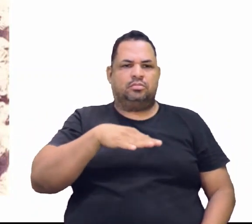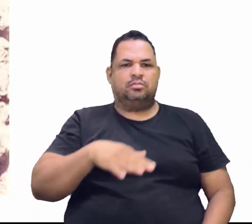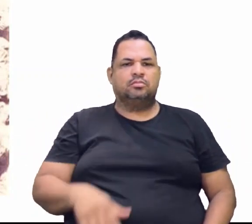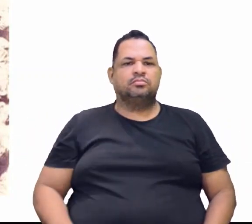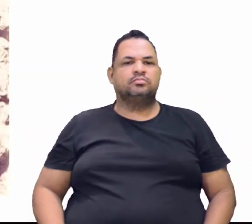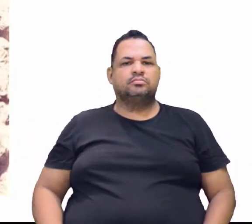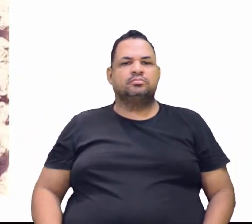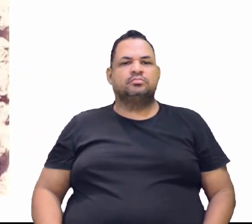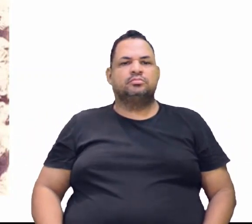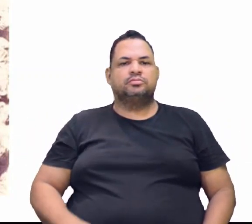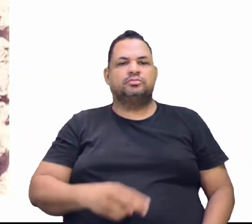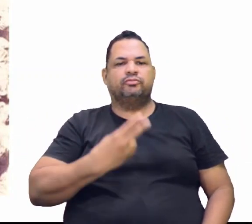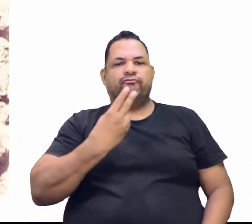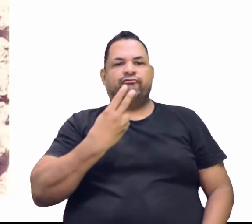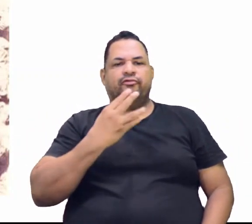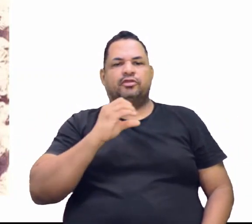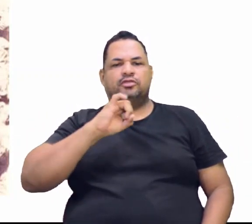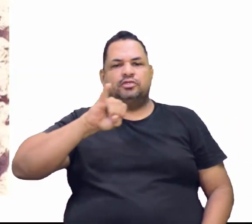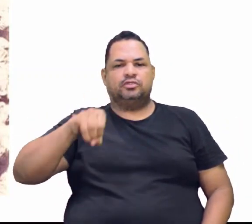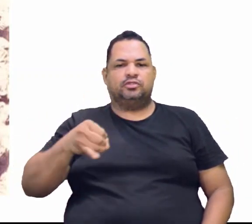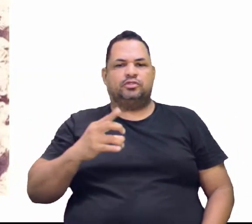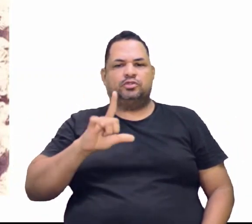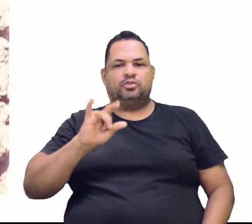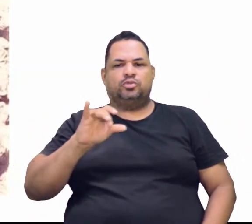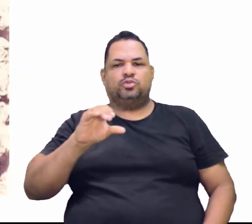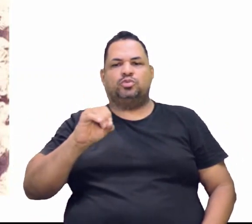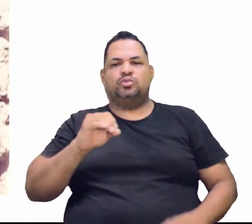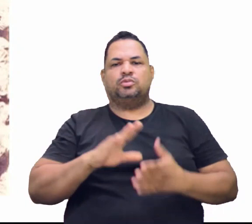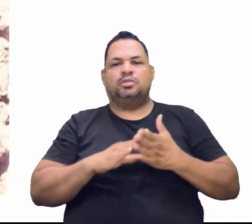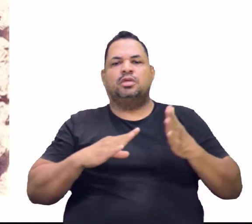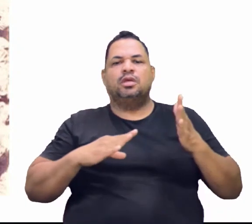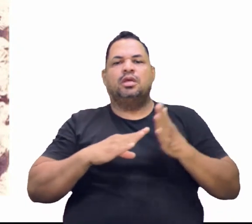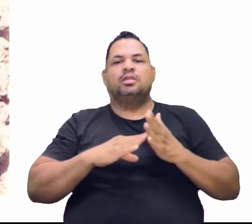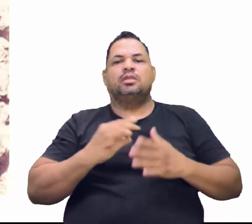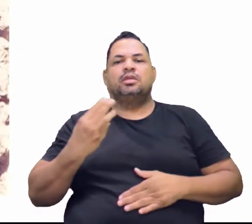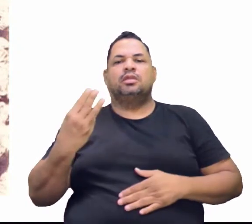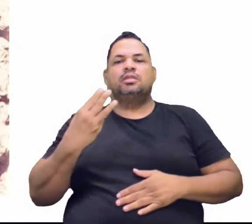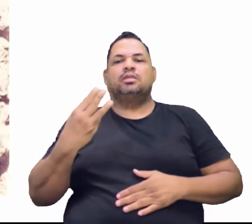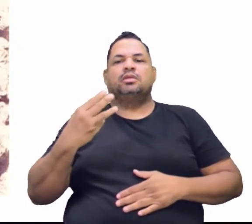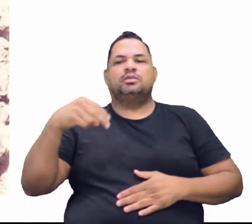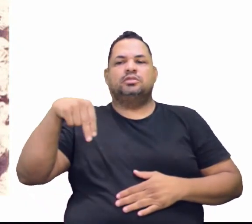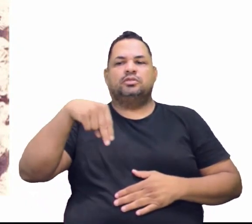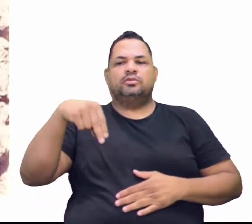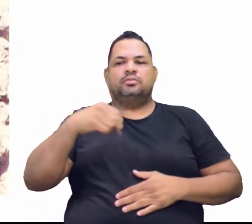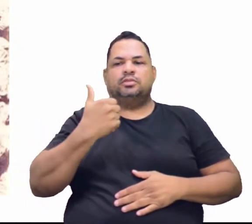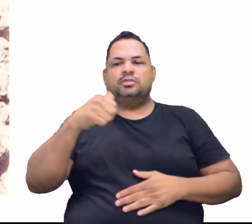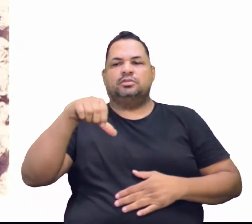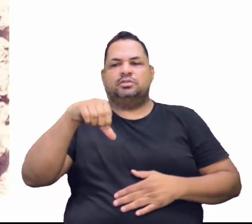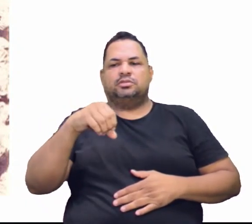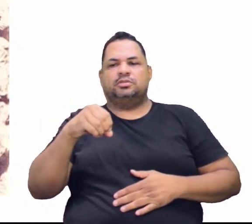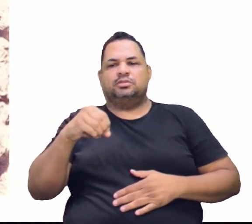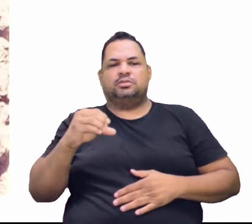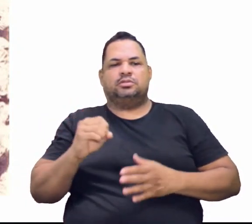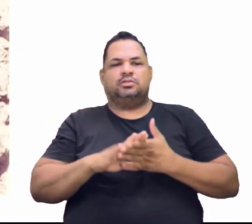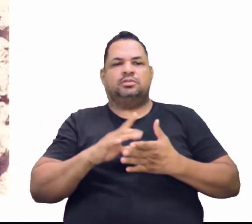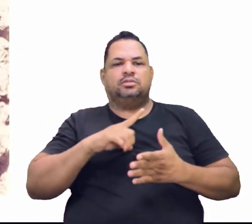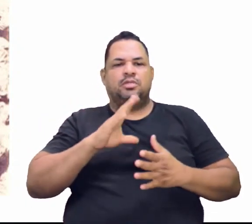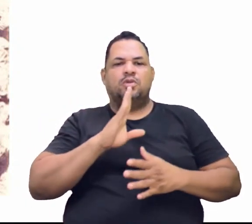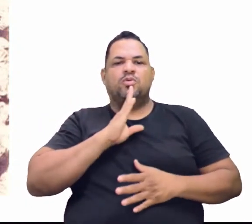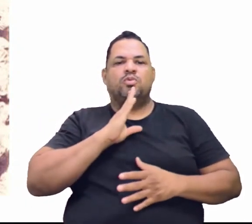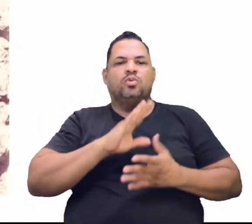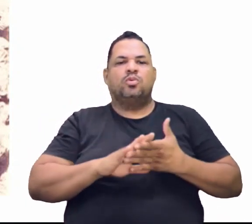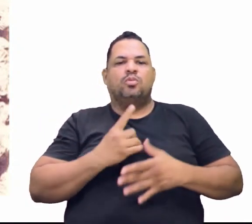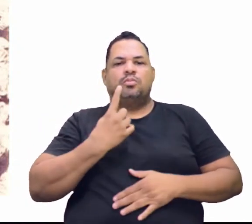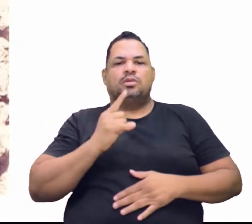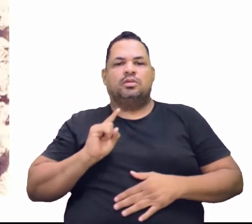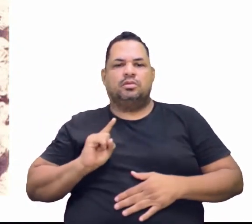ano, vai do dia 20 de julho a 3 de novembro de 1908. E aqui vai ter um reconhecimento